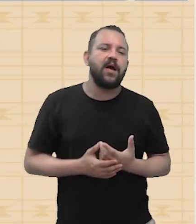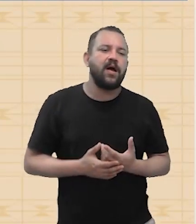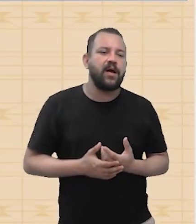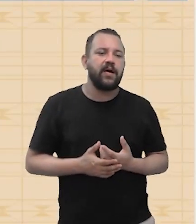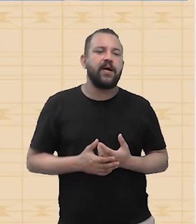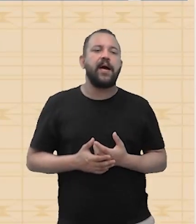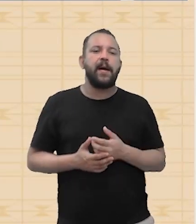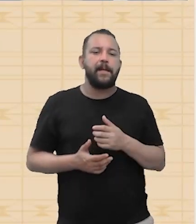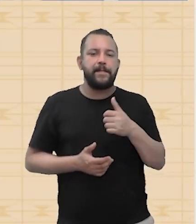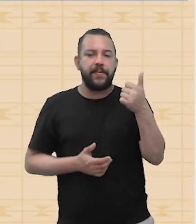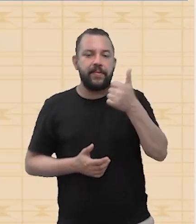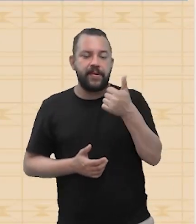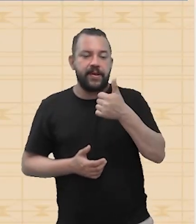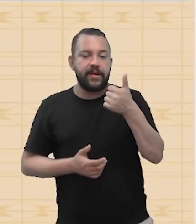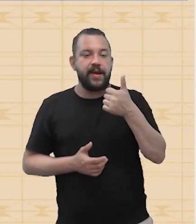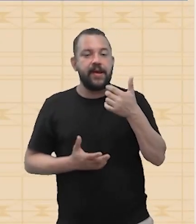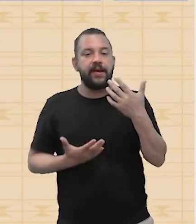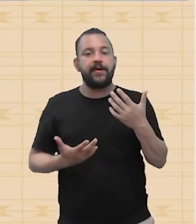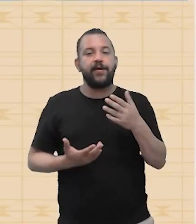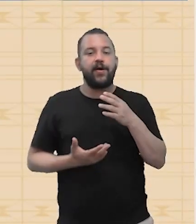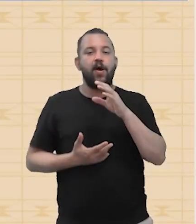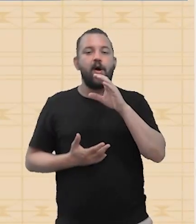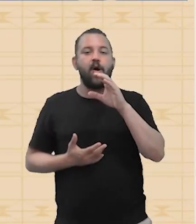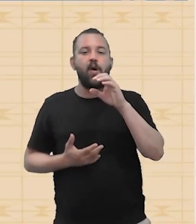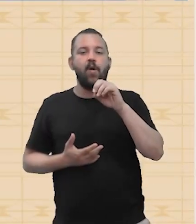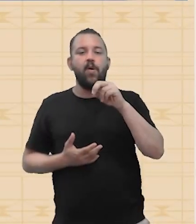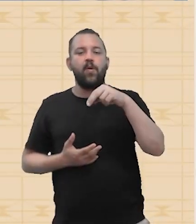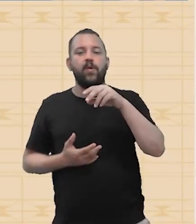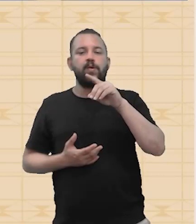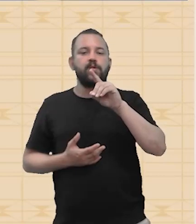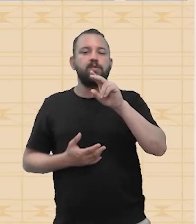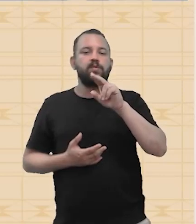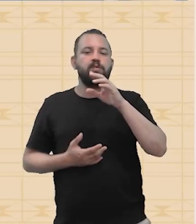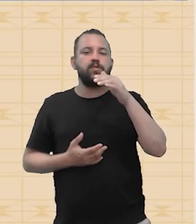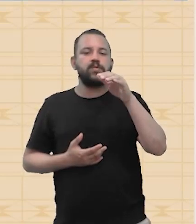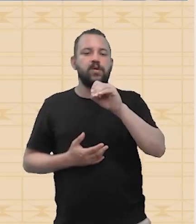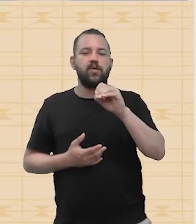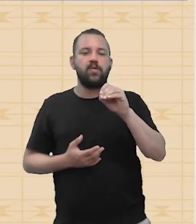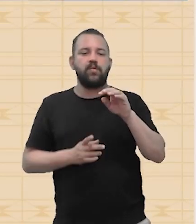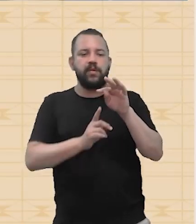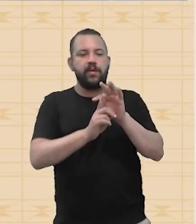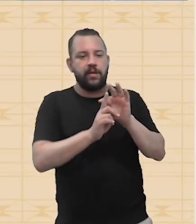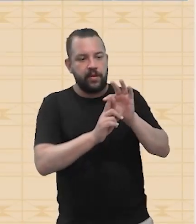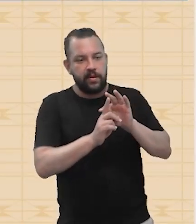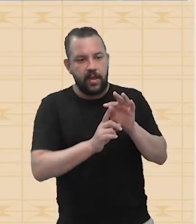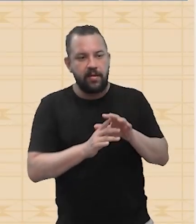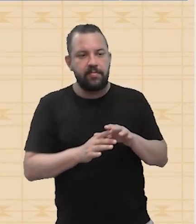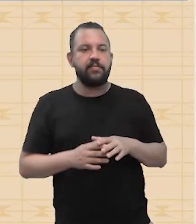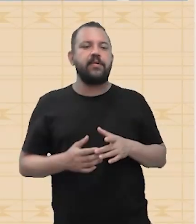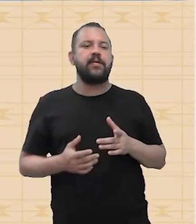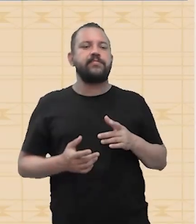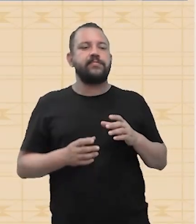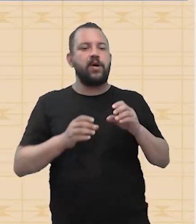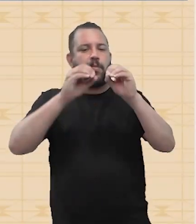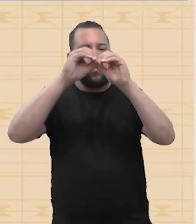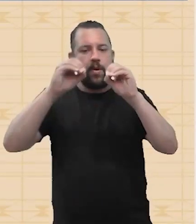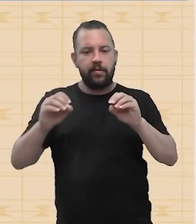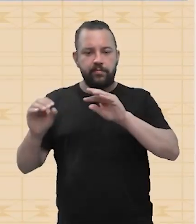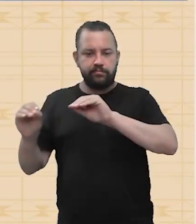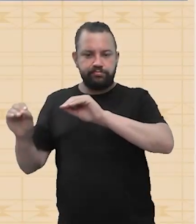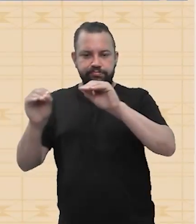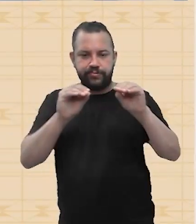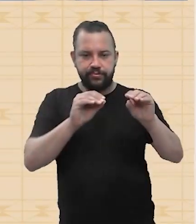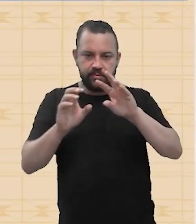propagar esse calor chama-se condução, que é quando a energia ela vai sendo propagada molécula a molécula. O processo